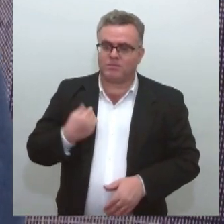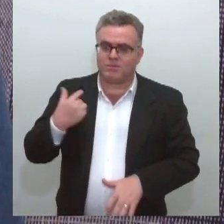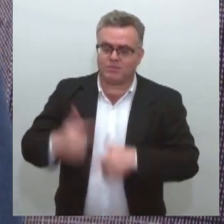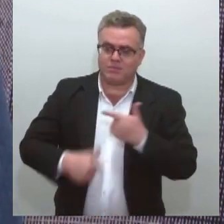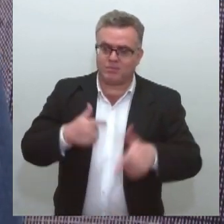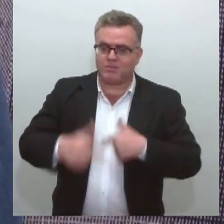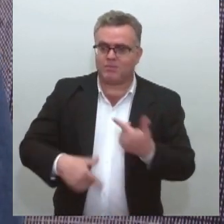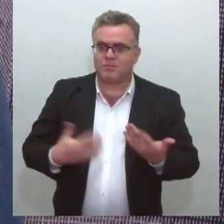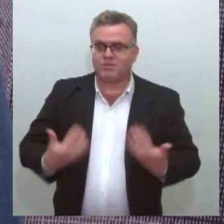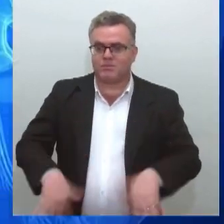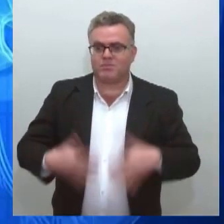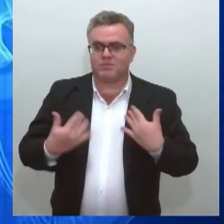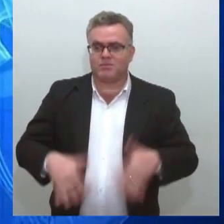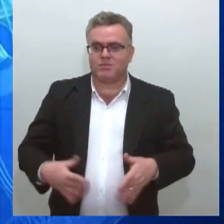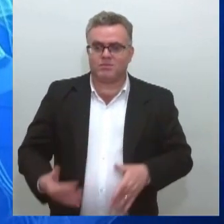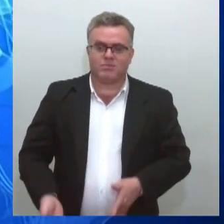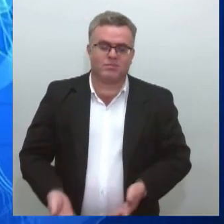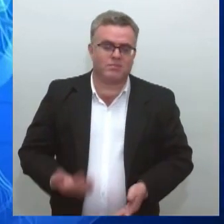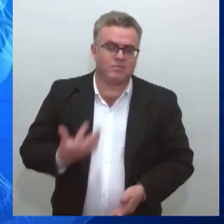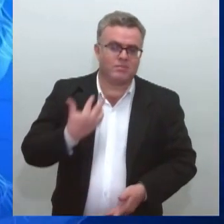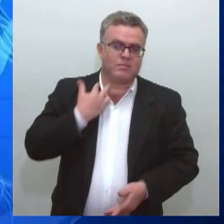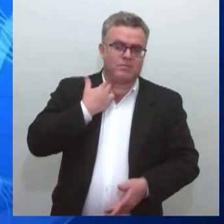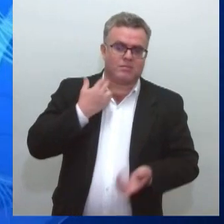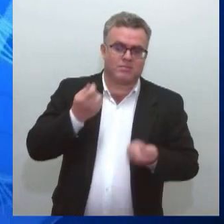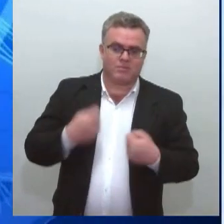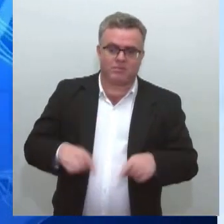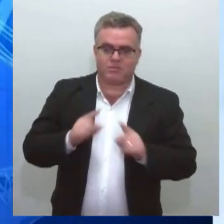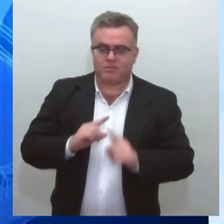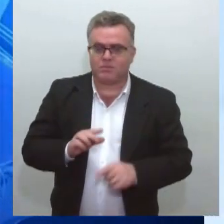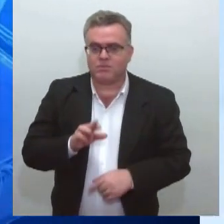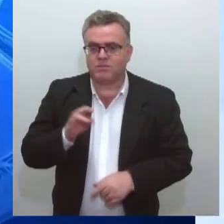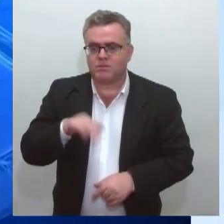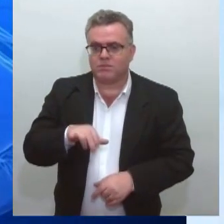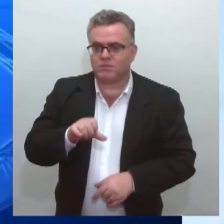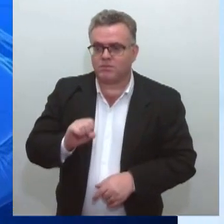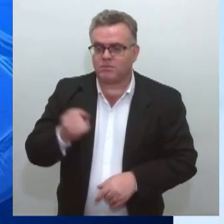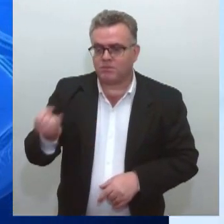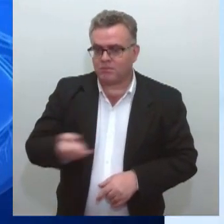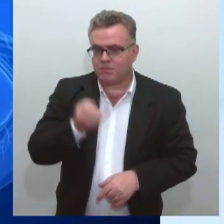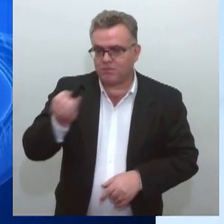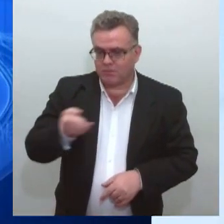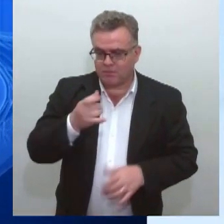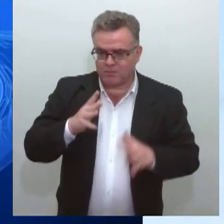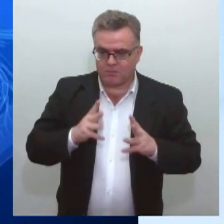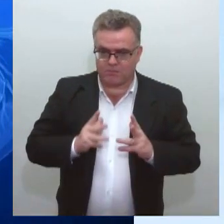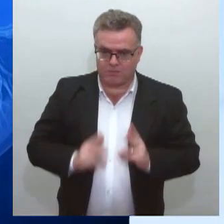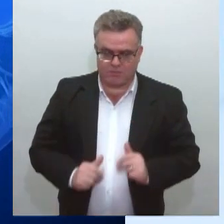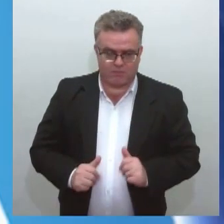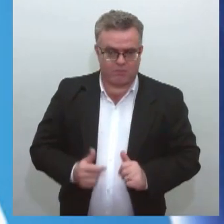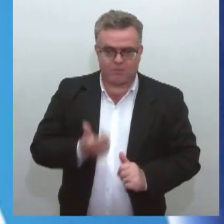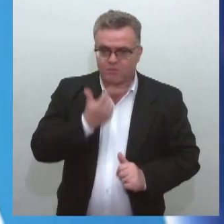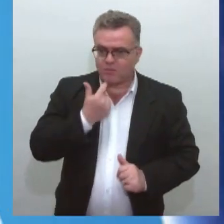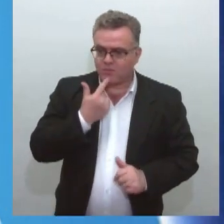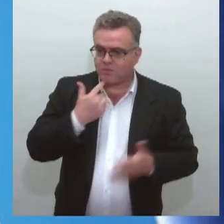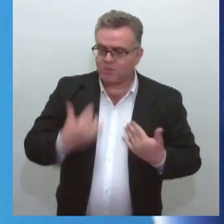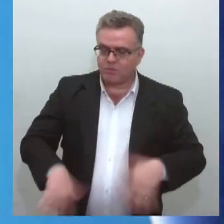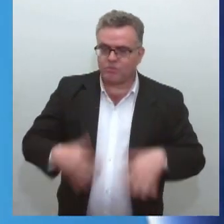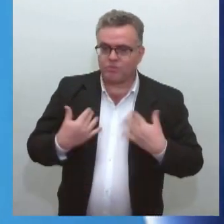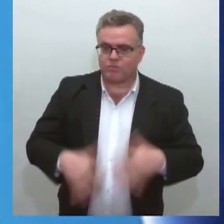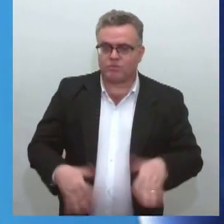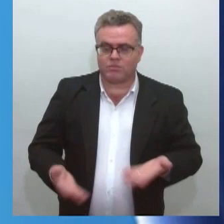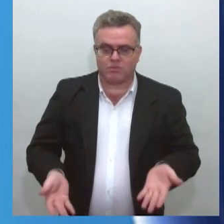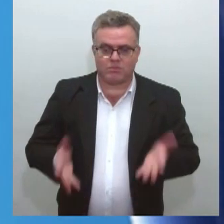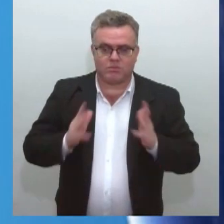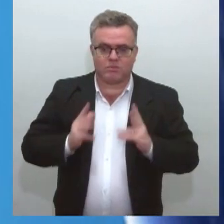mais de uma máquina de hemodiálise. O rim é essencial para a purificação do sangue, removendo toxinas e regulando o